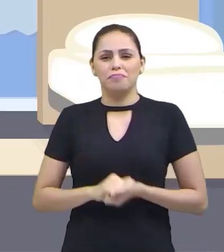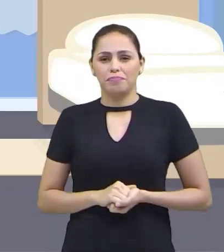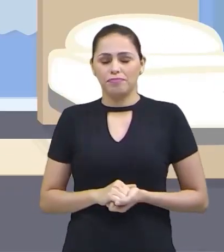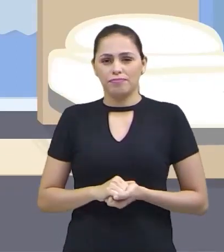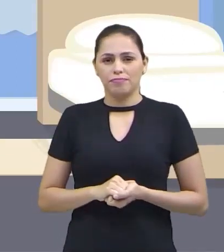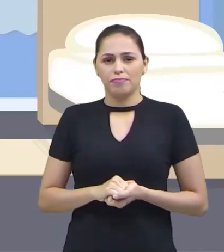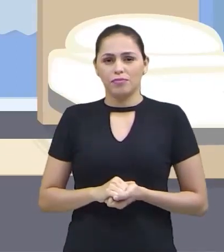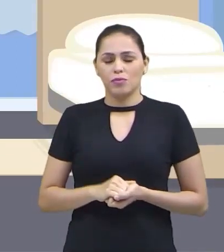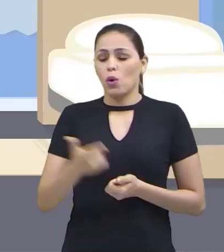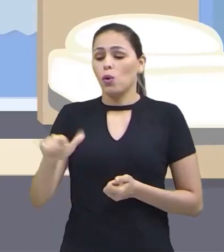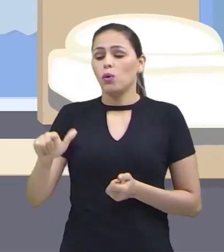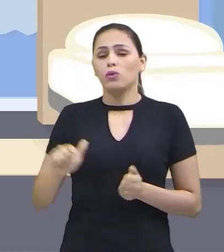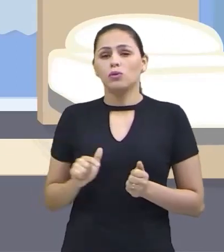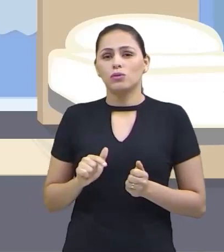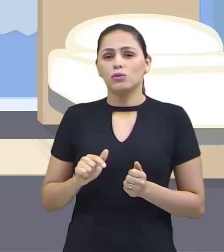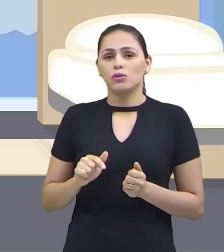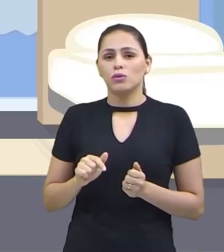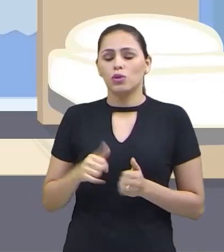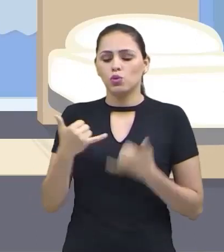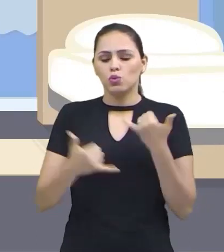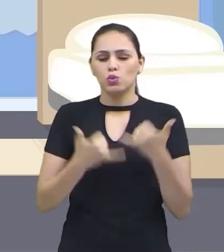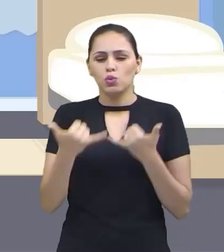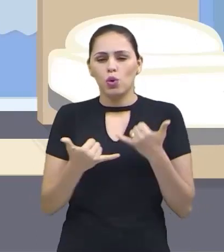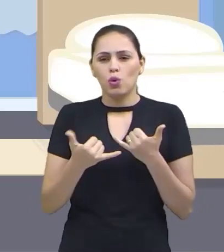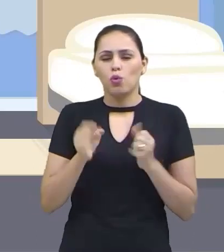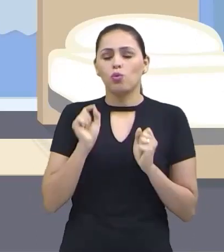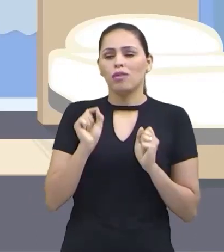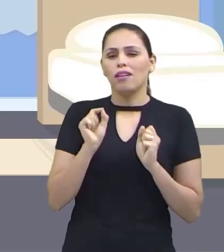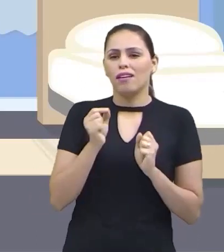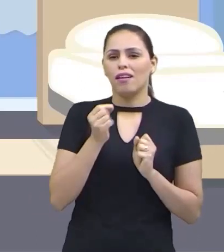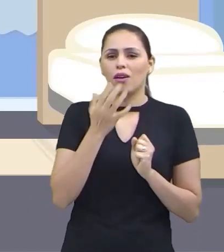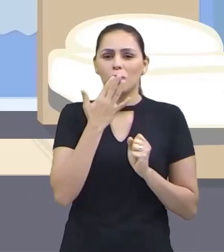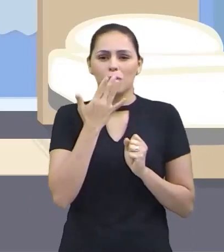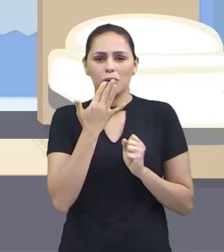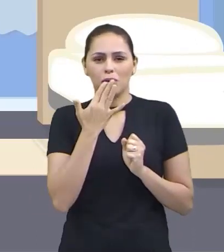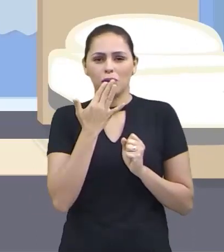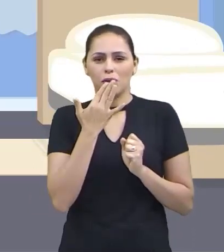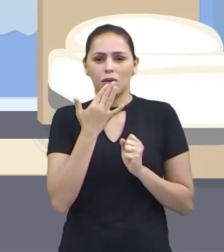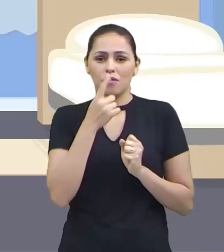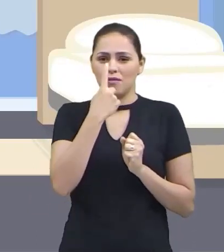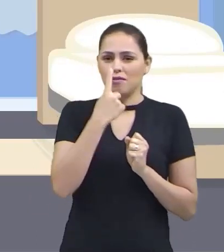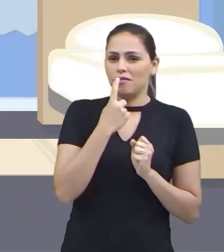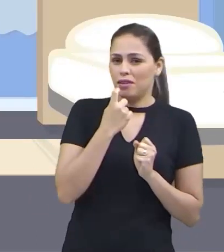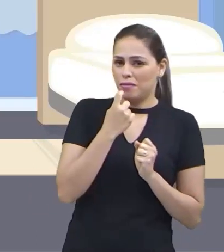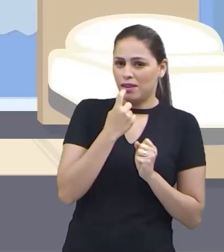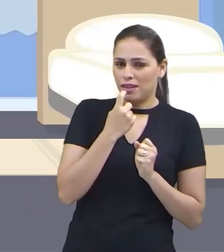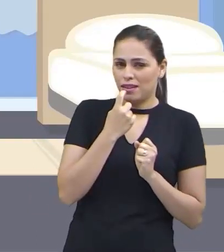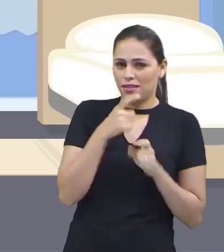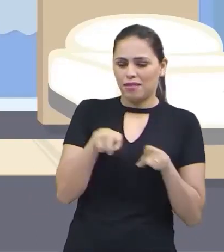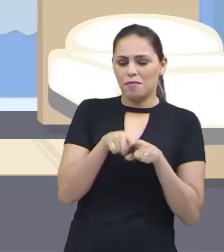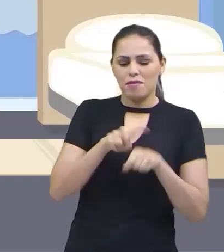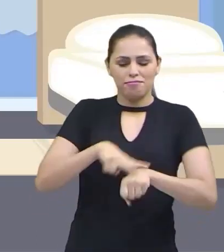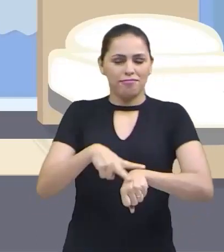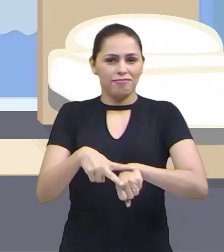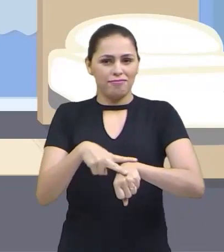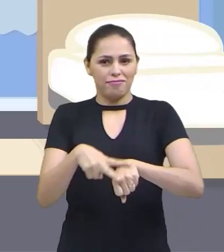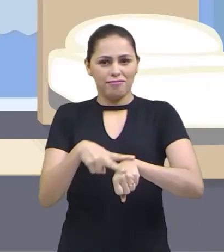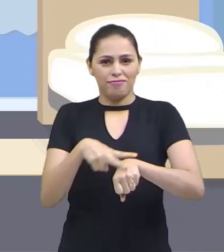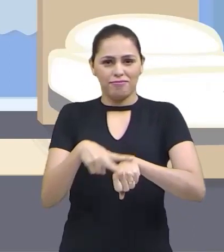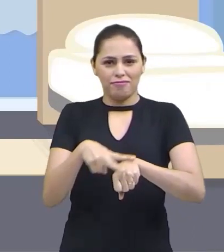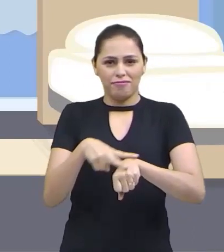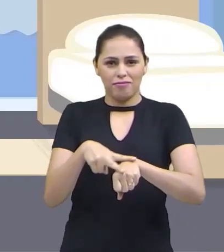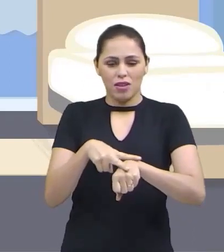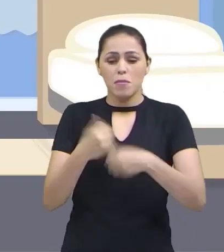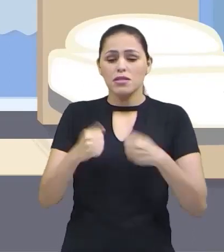esperto mesmo. Fazer o jogo do sinal. Sinal vermelho e o sinal verde. Que é pra gente trabalhar mais a